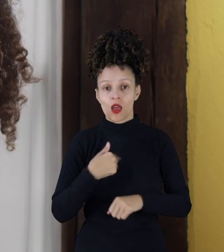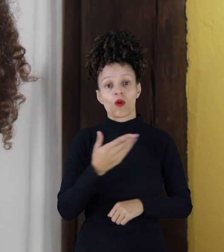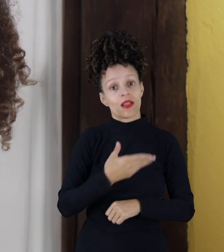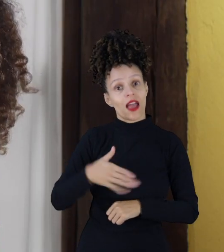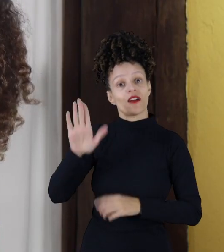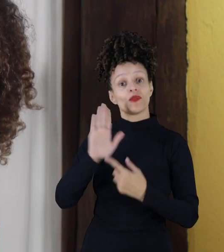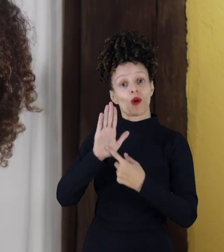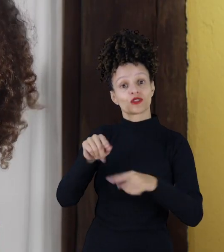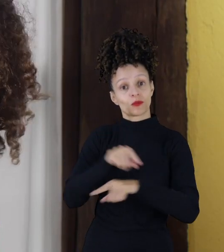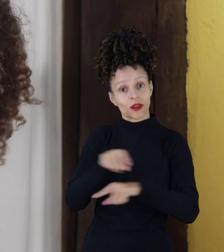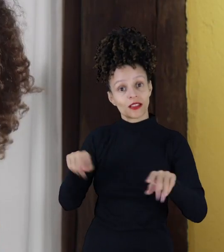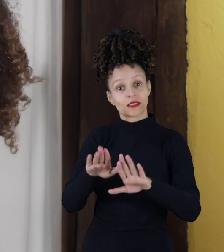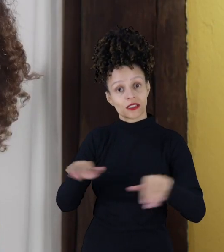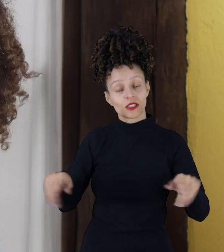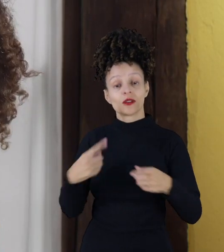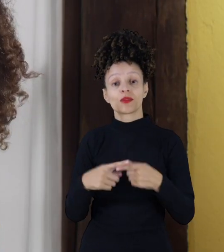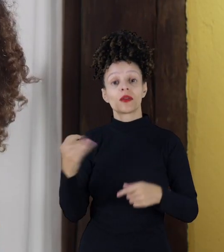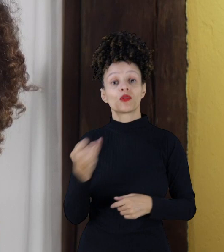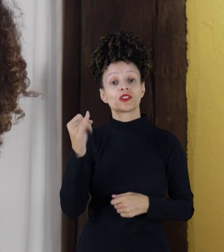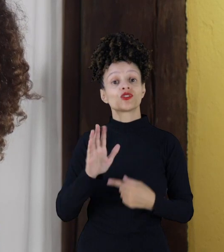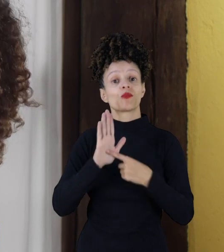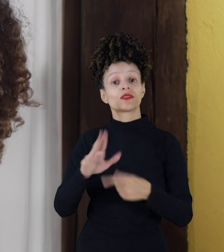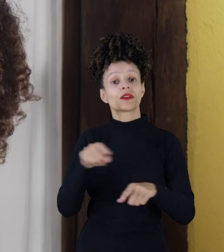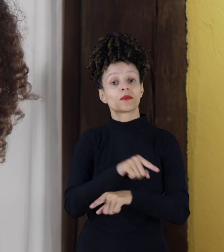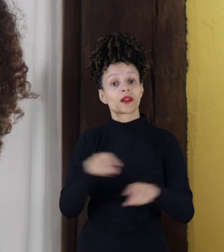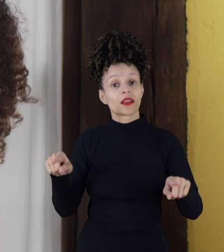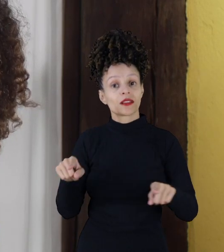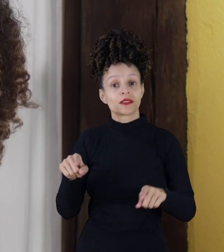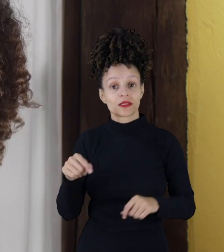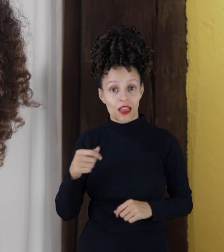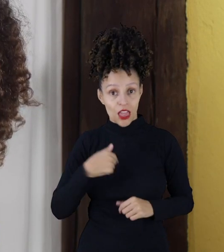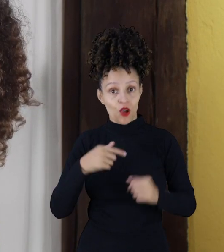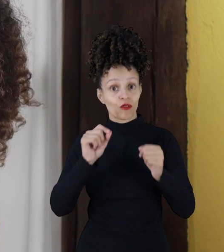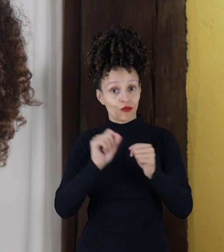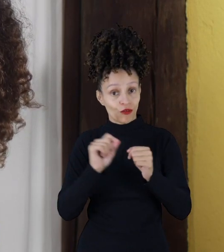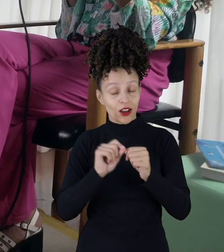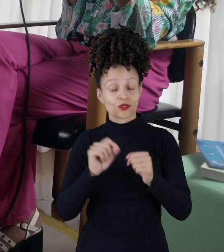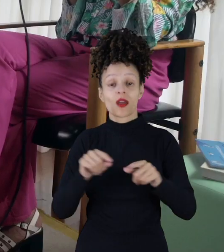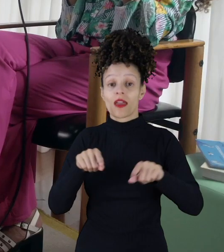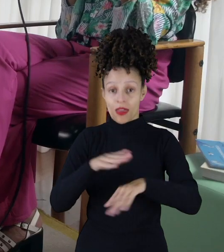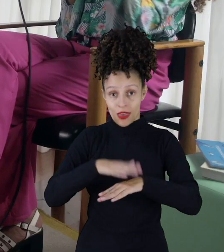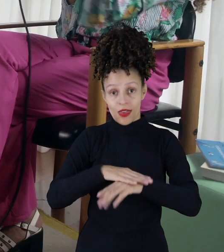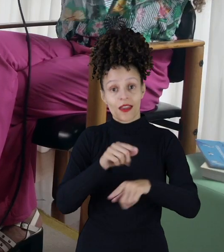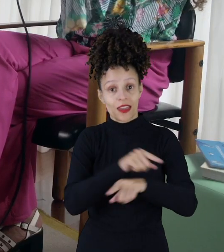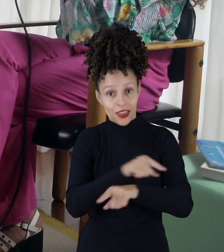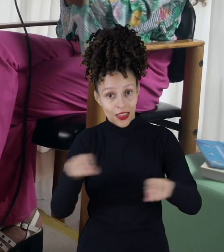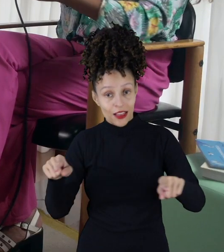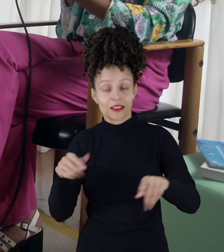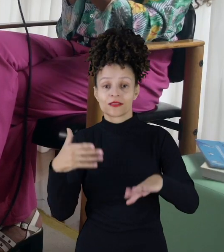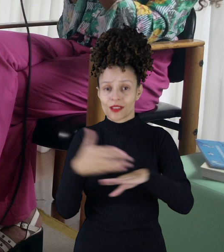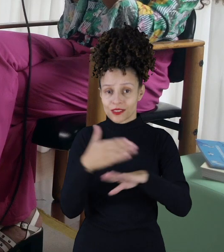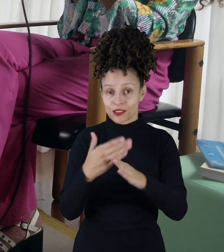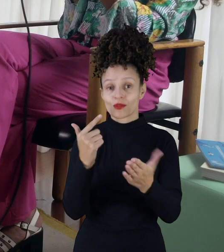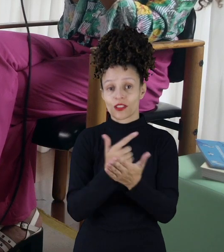faço um empréstimo, eu levo e mostro para eles. Porque é importante eu mostrar para eles que, a mesma forma que eu faço o movimento com que